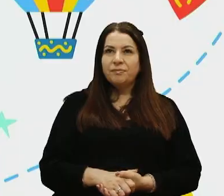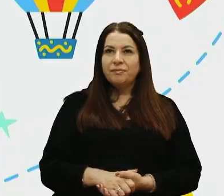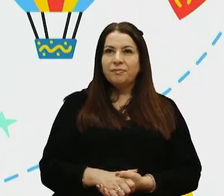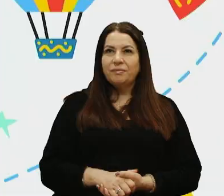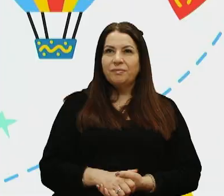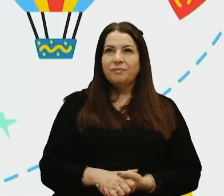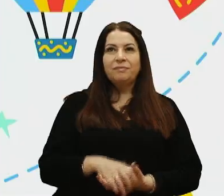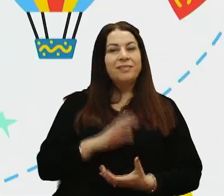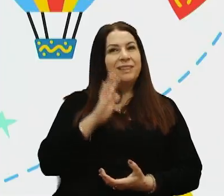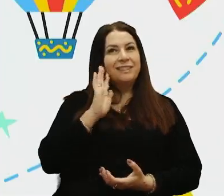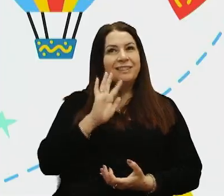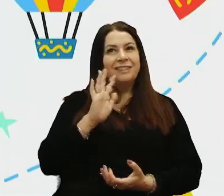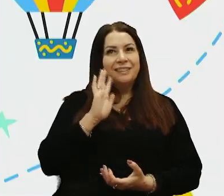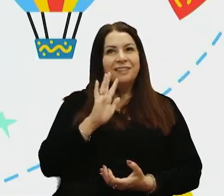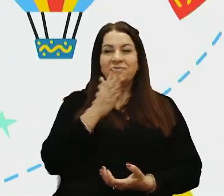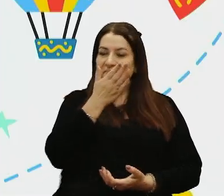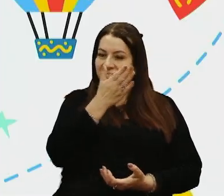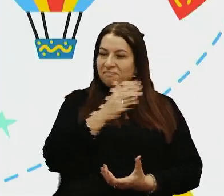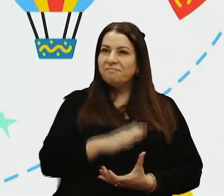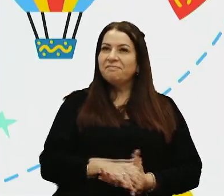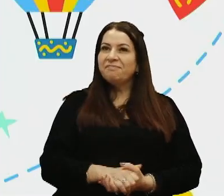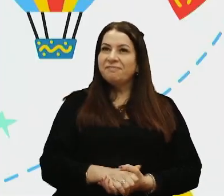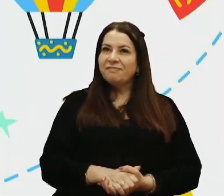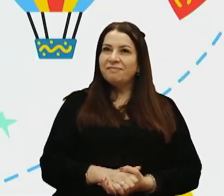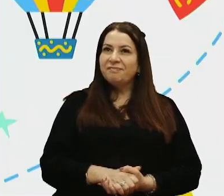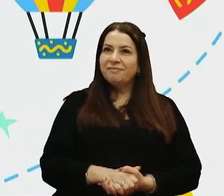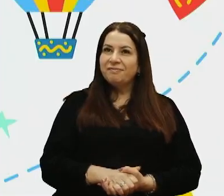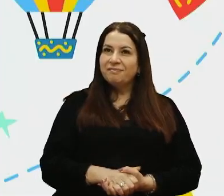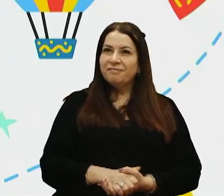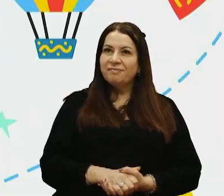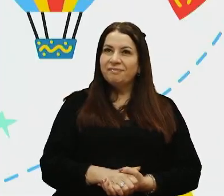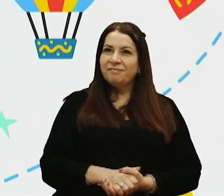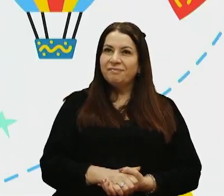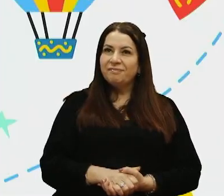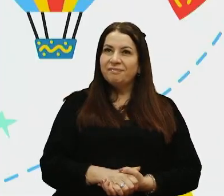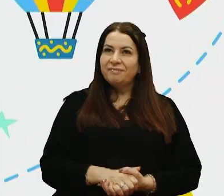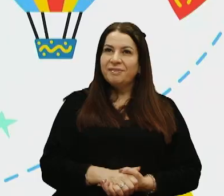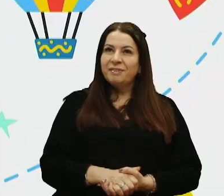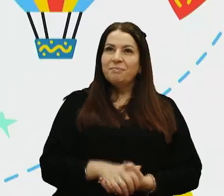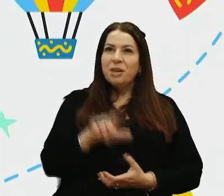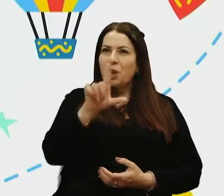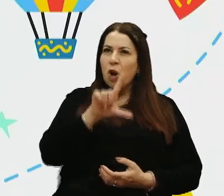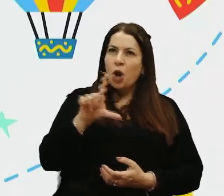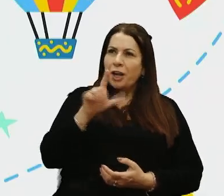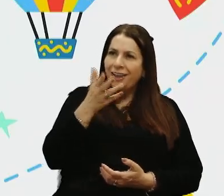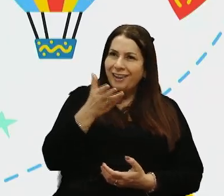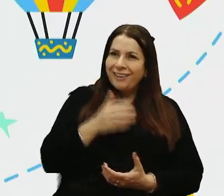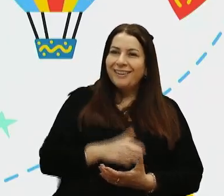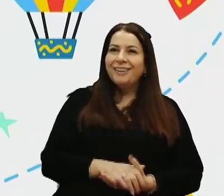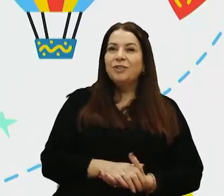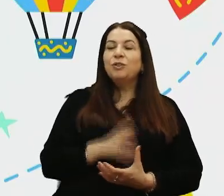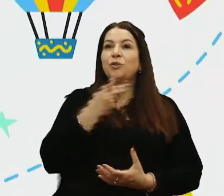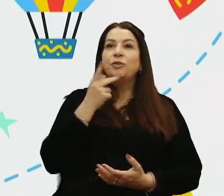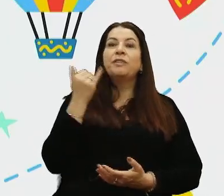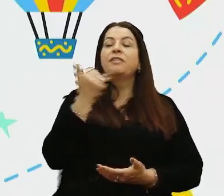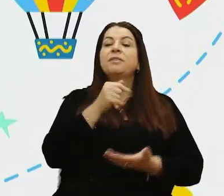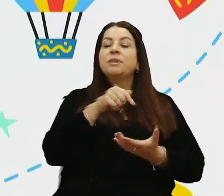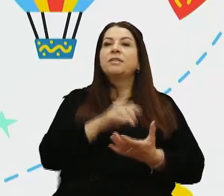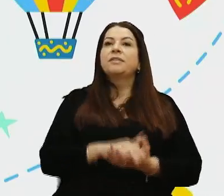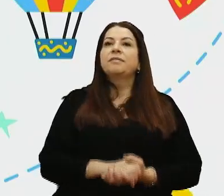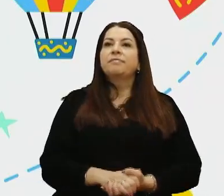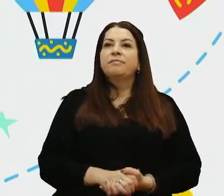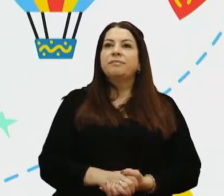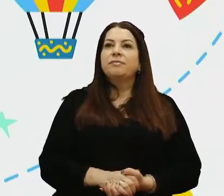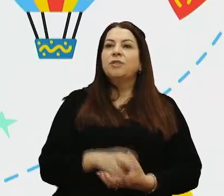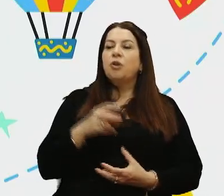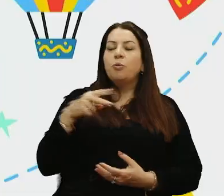Ah, legal. Ó. Então, bem loirinho, cara. O que tu falaria pra ele hoje, Wagner, como